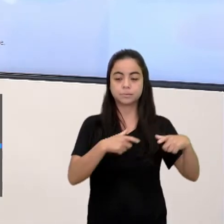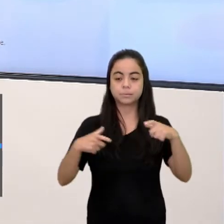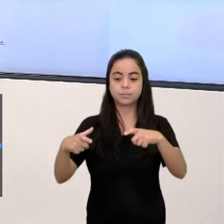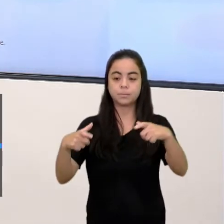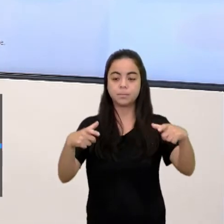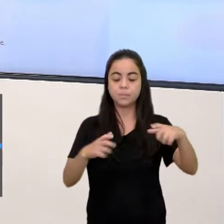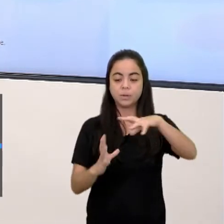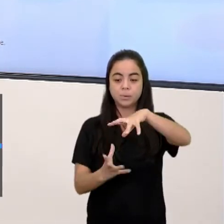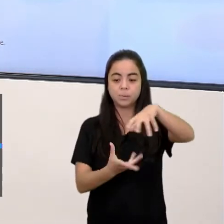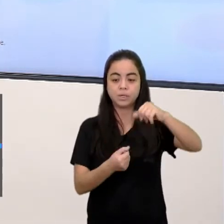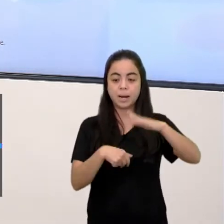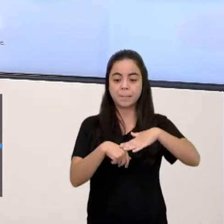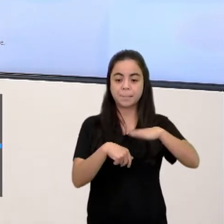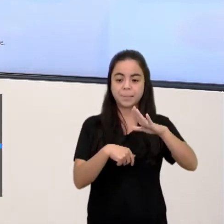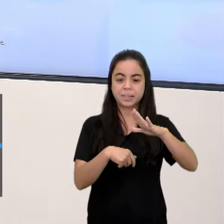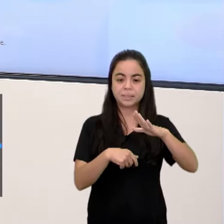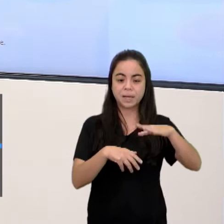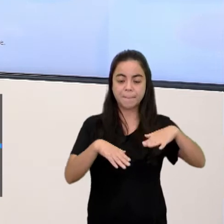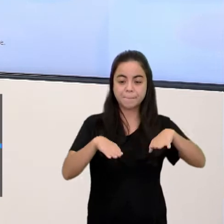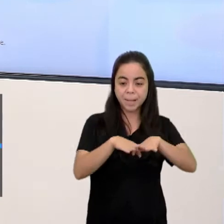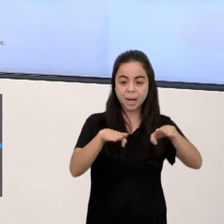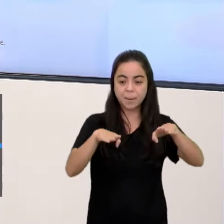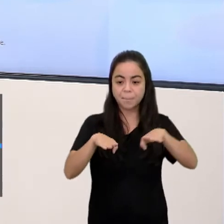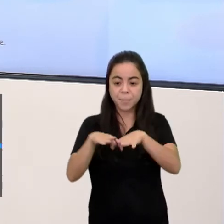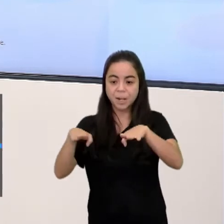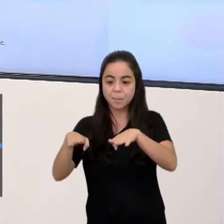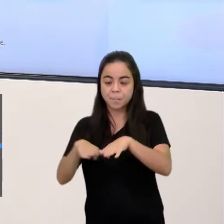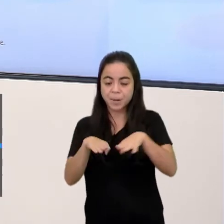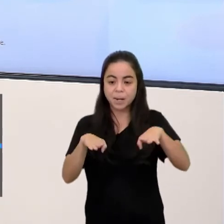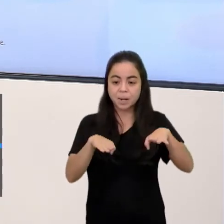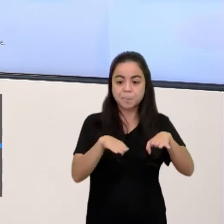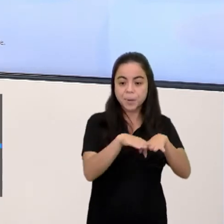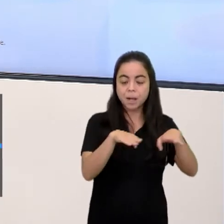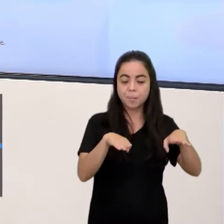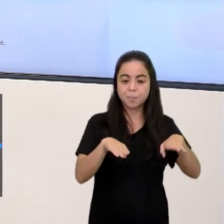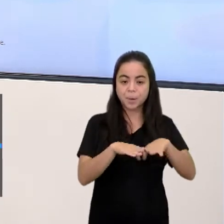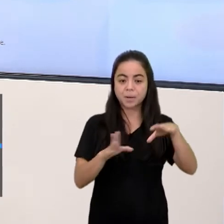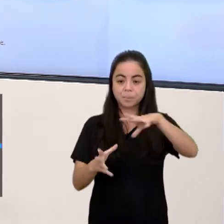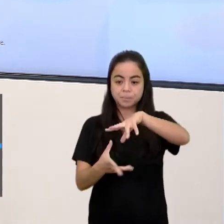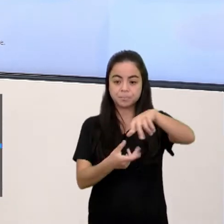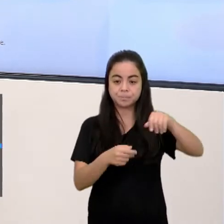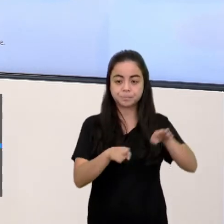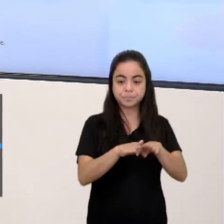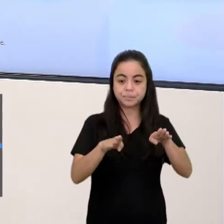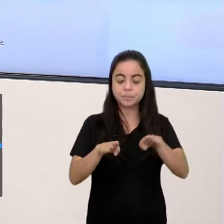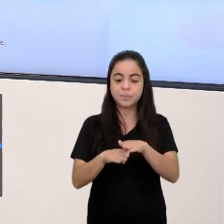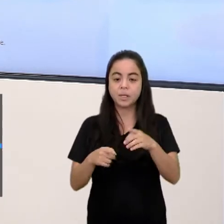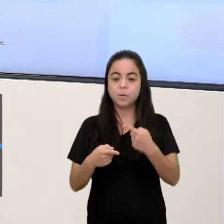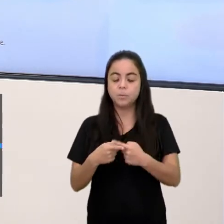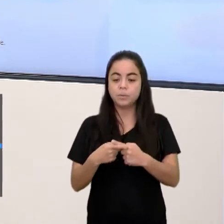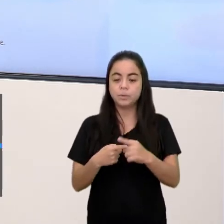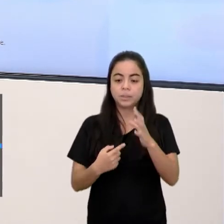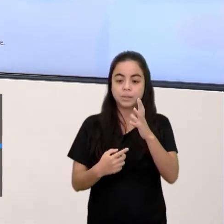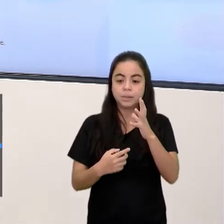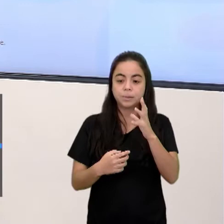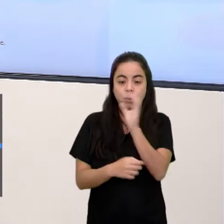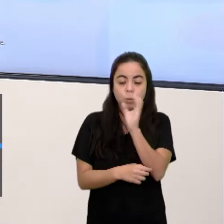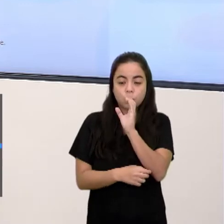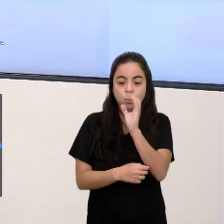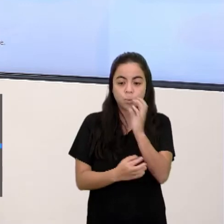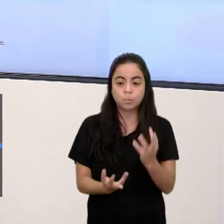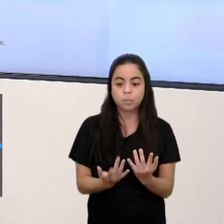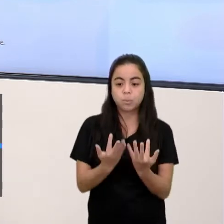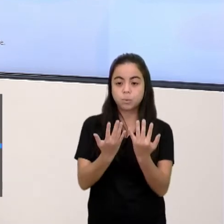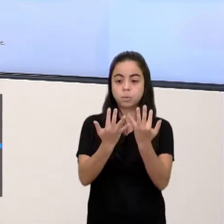aquelas onde tem encontros de placas, né? Porque o calor que sai lá do solo pode chegar até a superfície por aí. Então, a gente